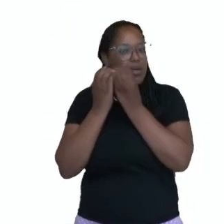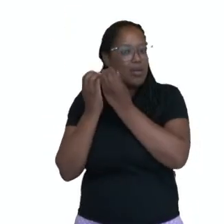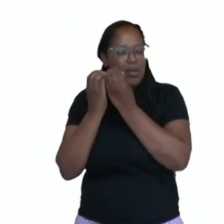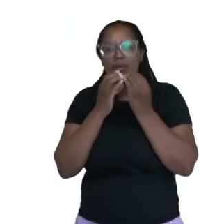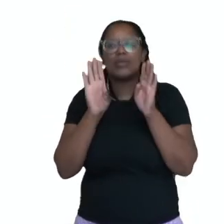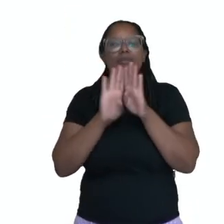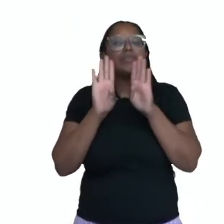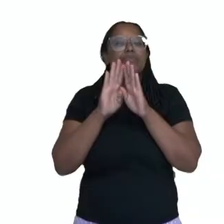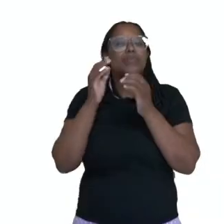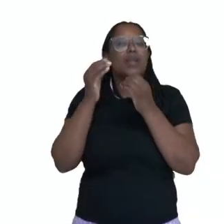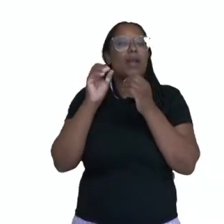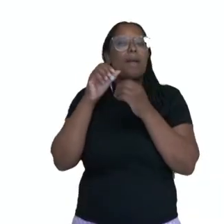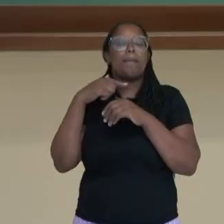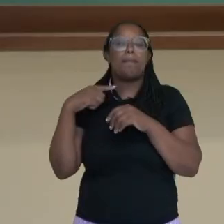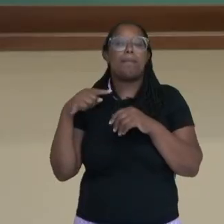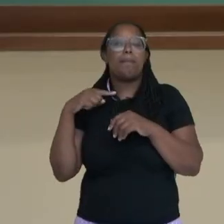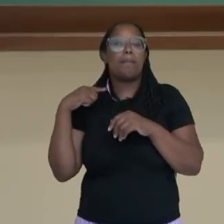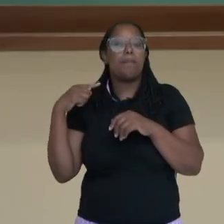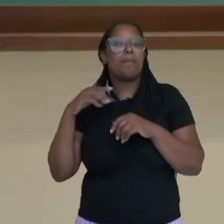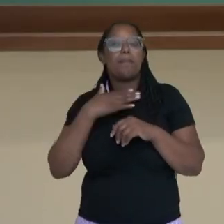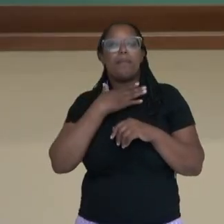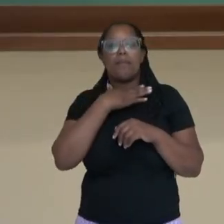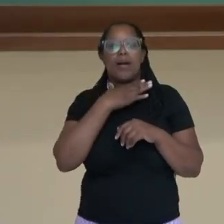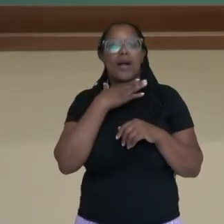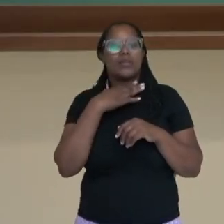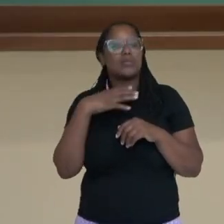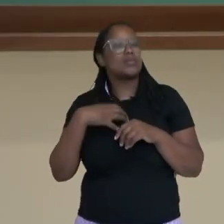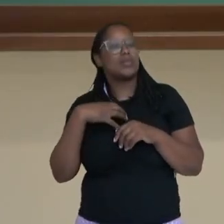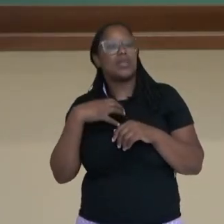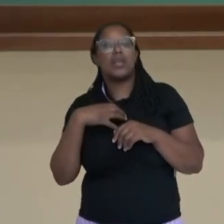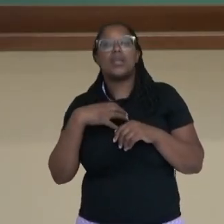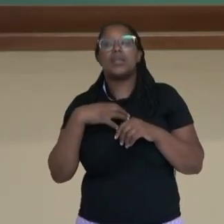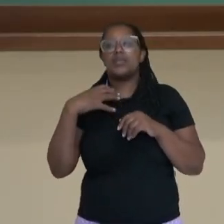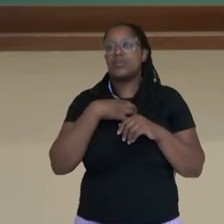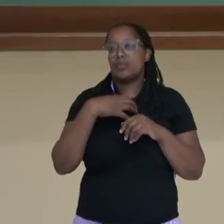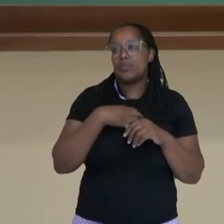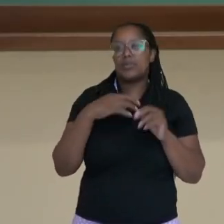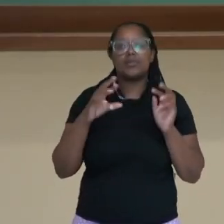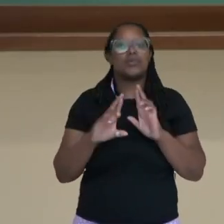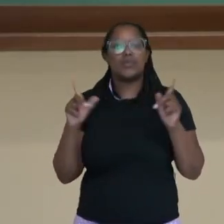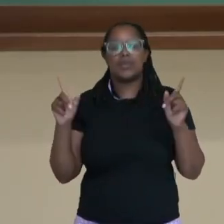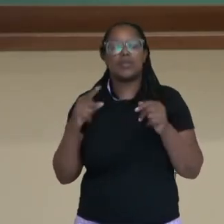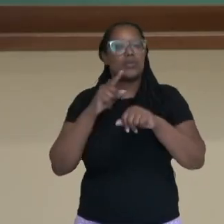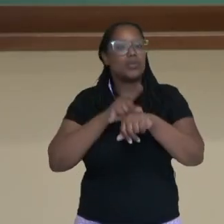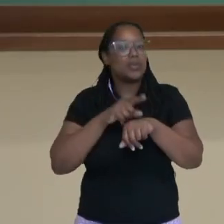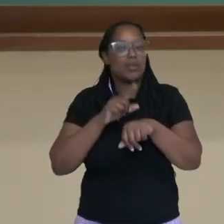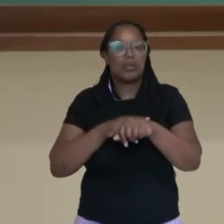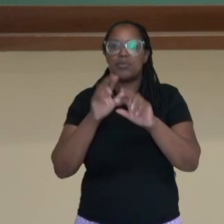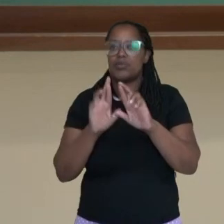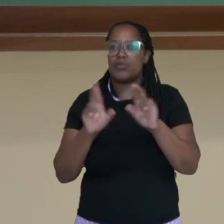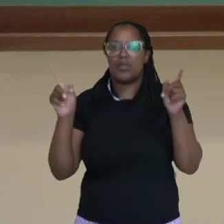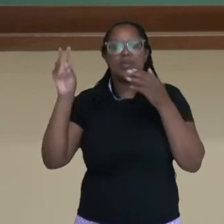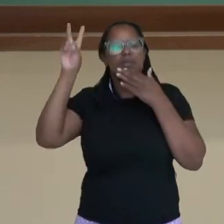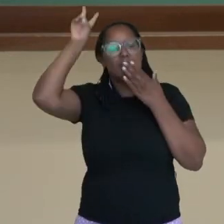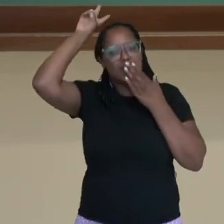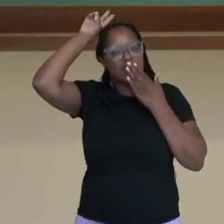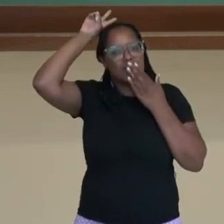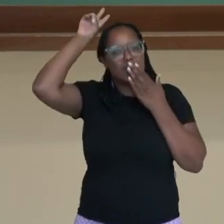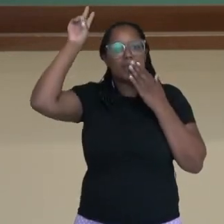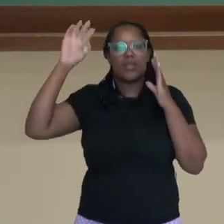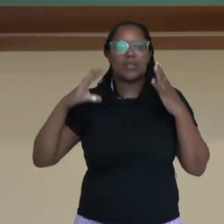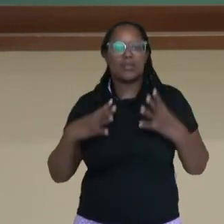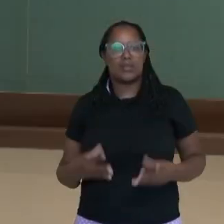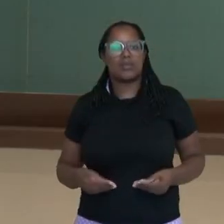do abacaxi. Então, a gente vê formas diferentes de pensar o tempo cronologicamente e também